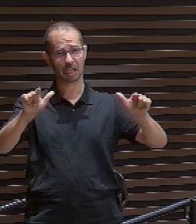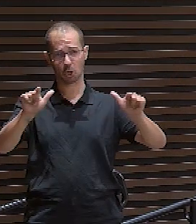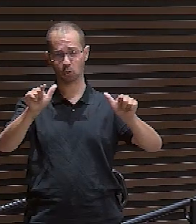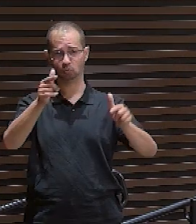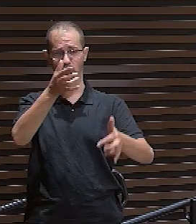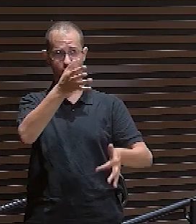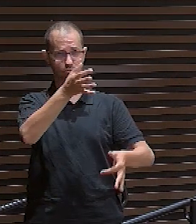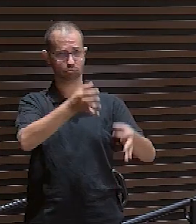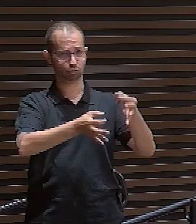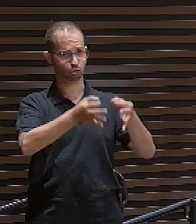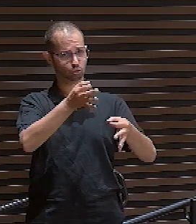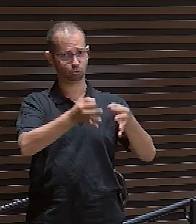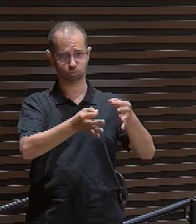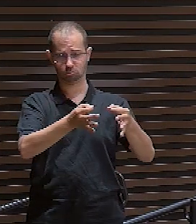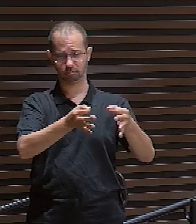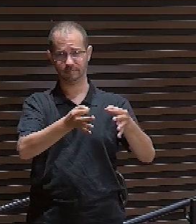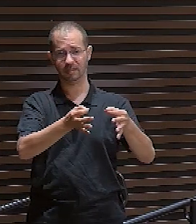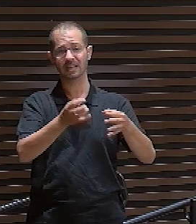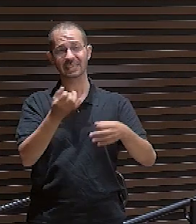somos justos